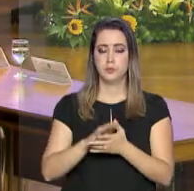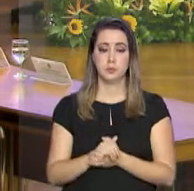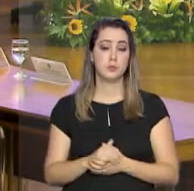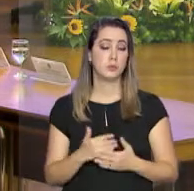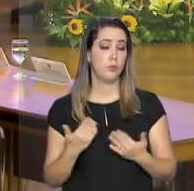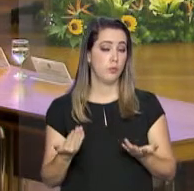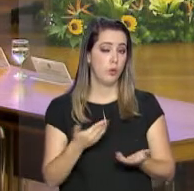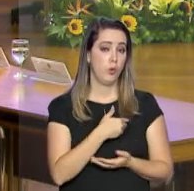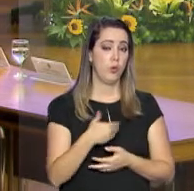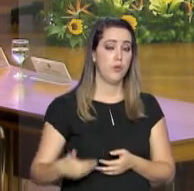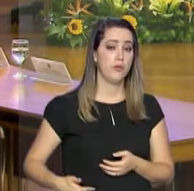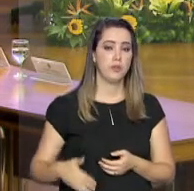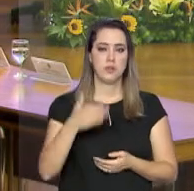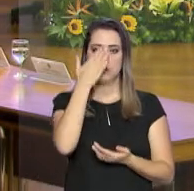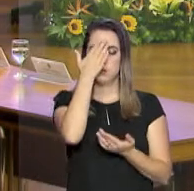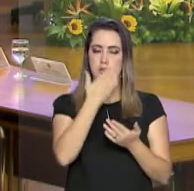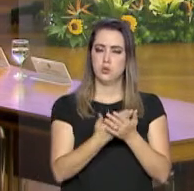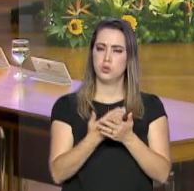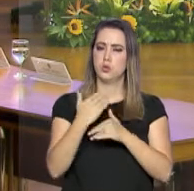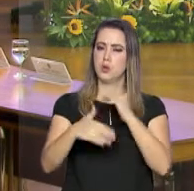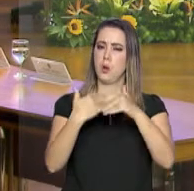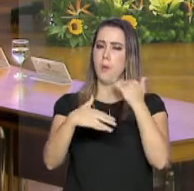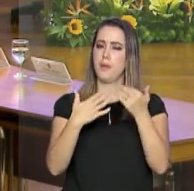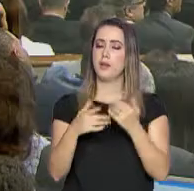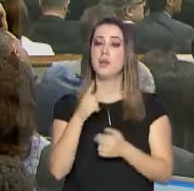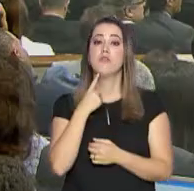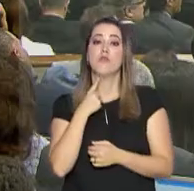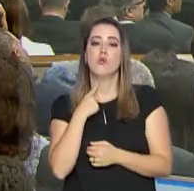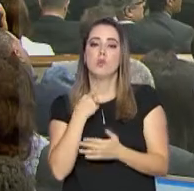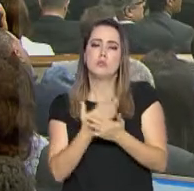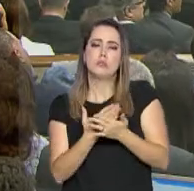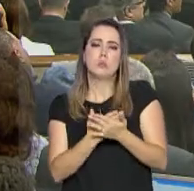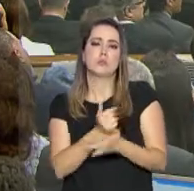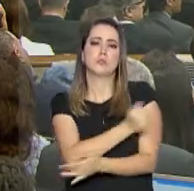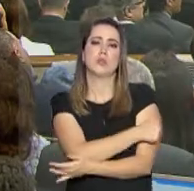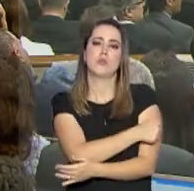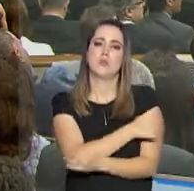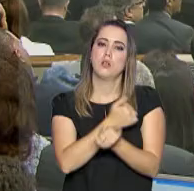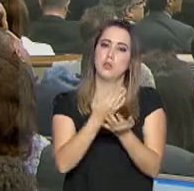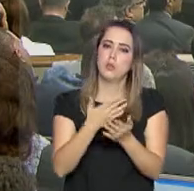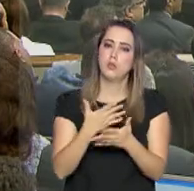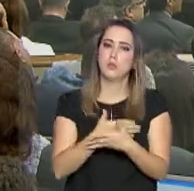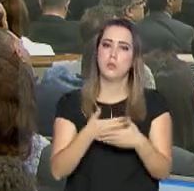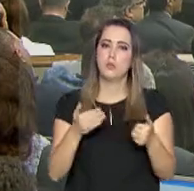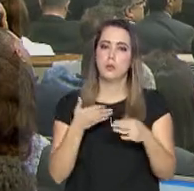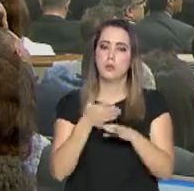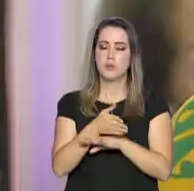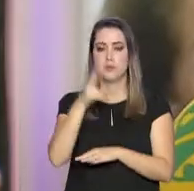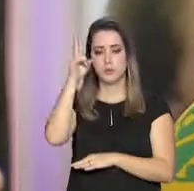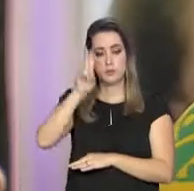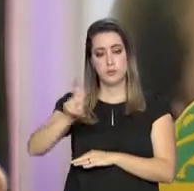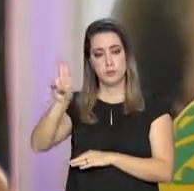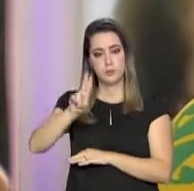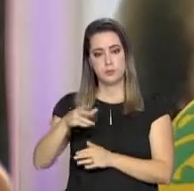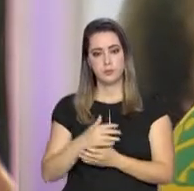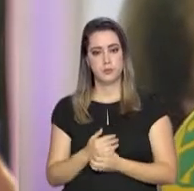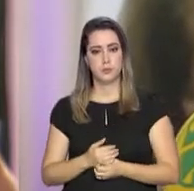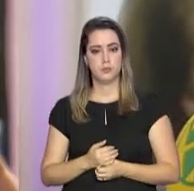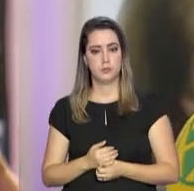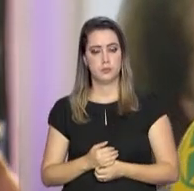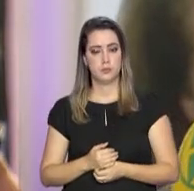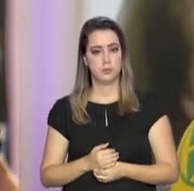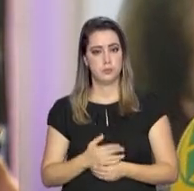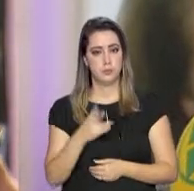governo acredita que além de aumentar o interesse dos alunos a base deve melhorar o acesso às universidades quando você considera